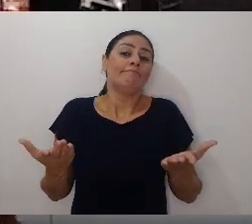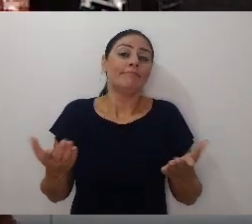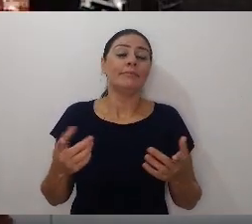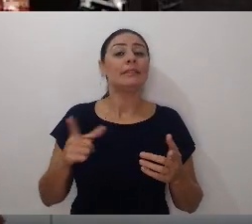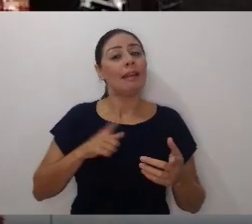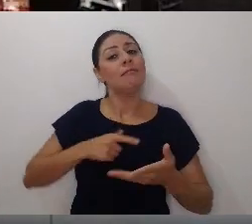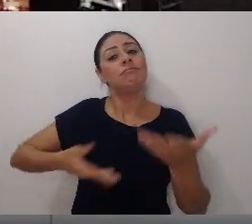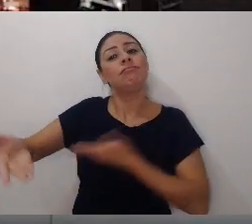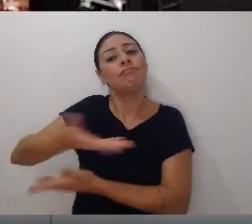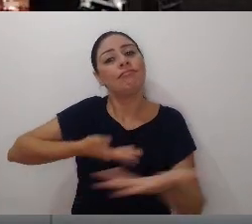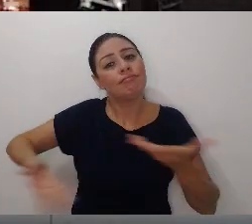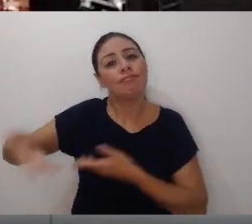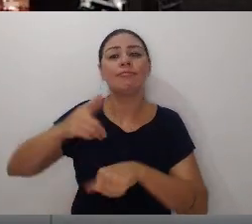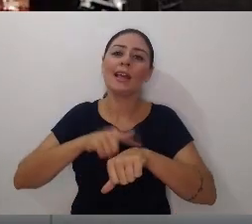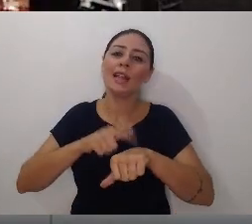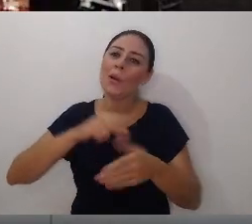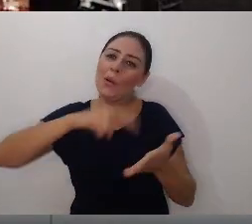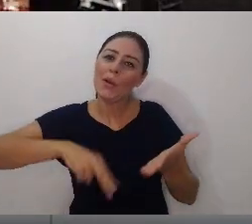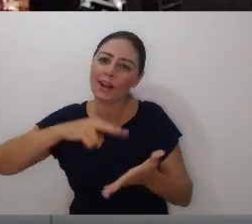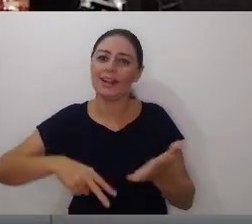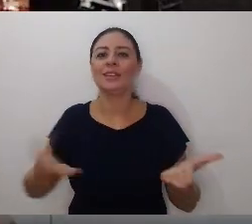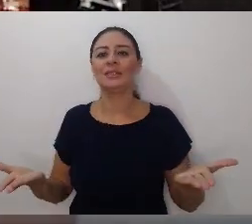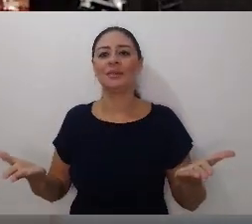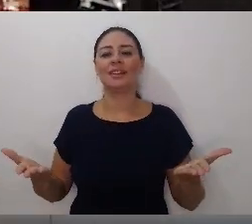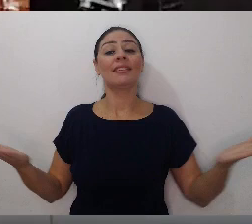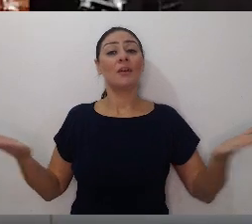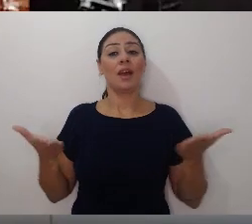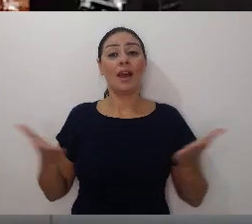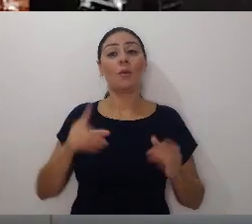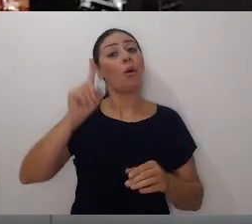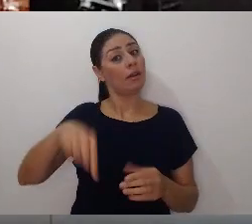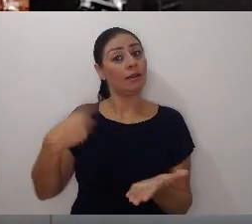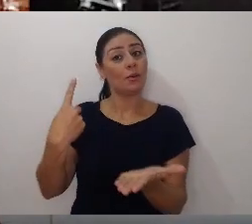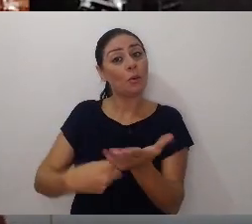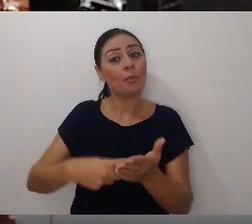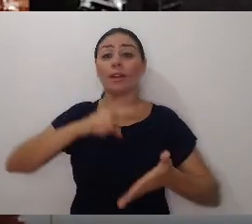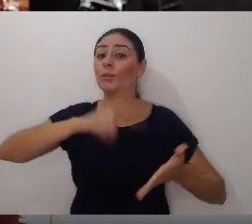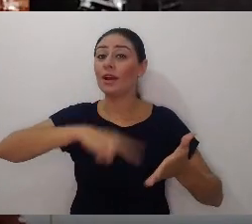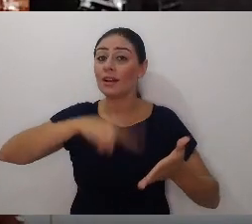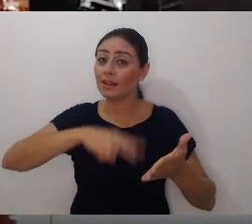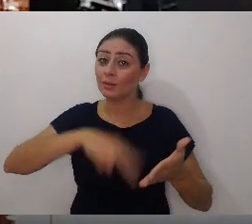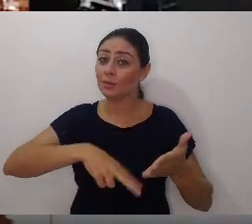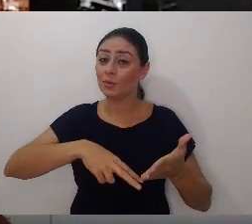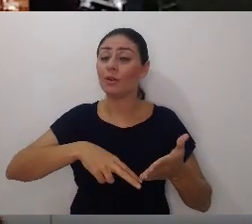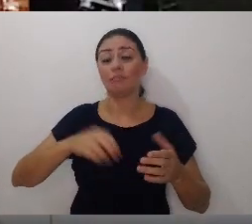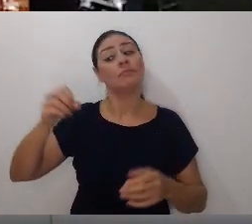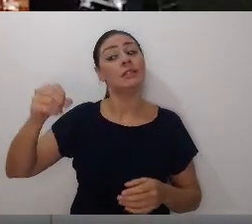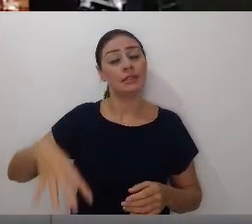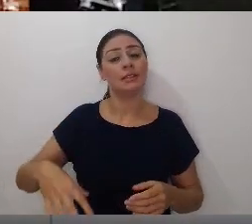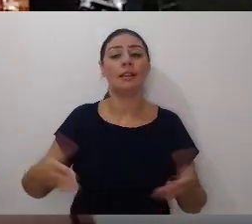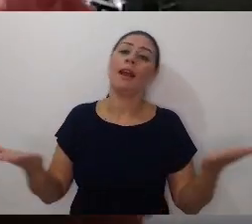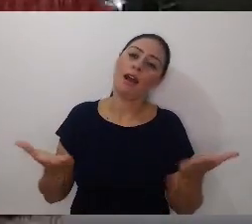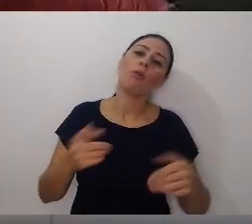que você também não lê alguma coisa e haver ali uma interação na hora da leitura? Então, agora